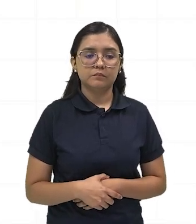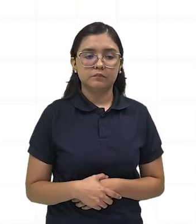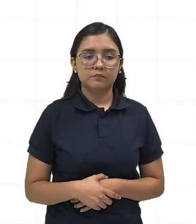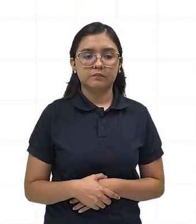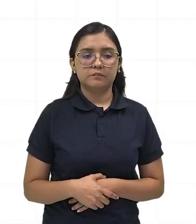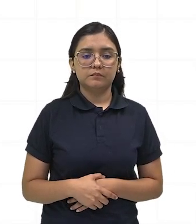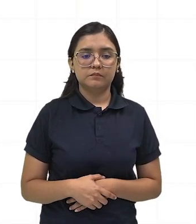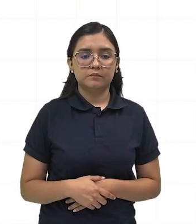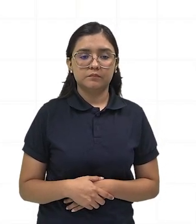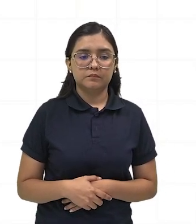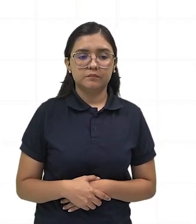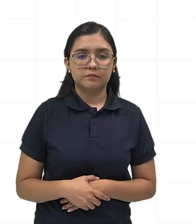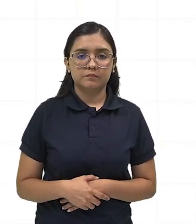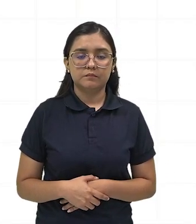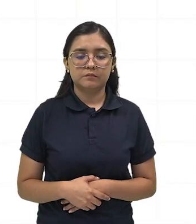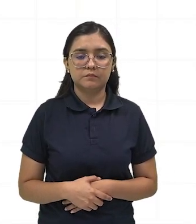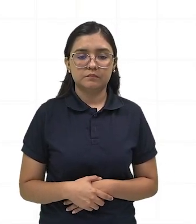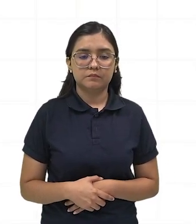Vamos.